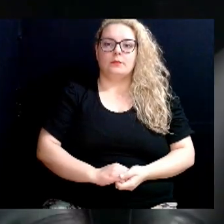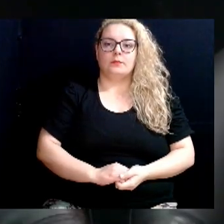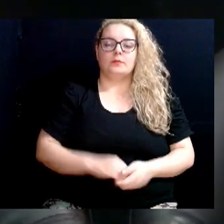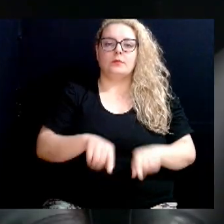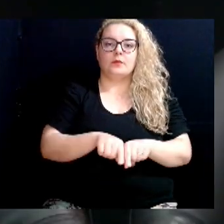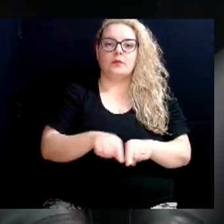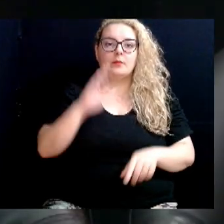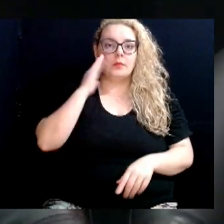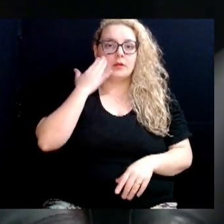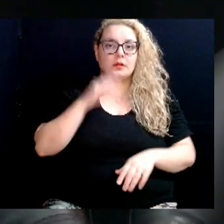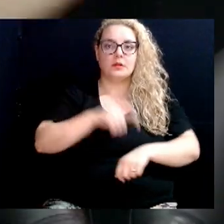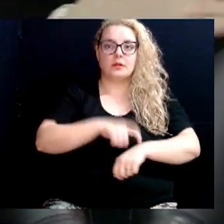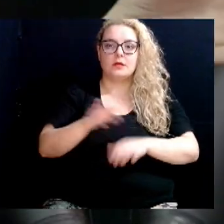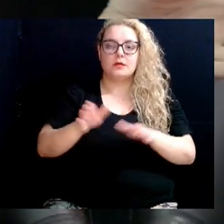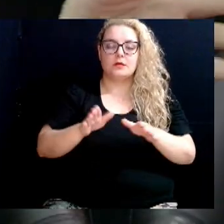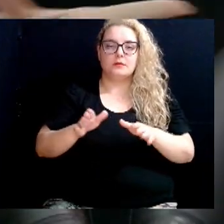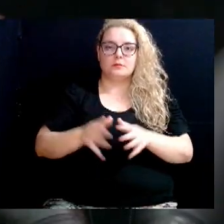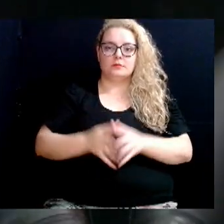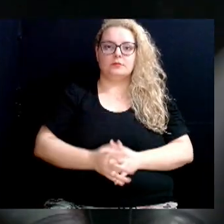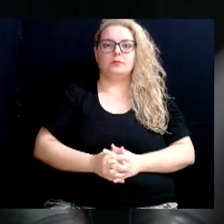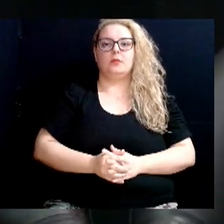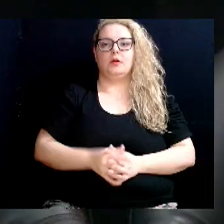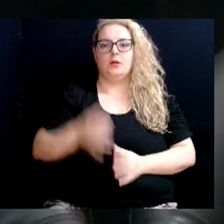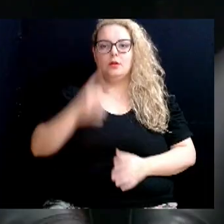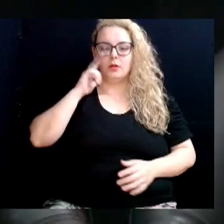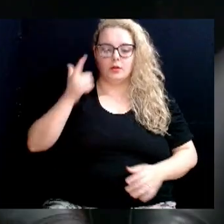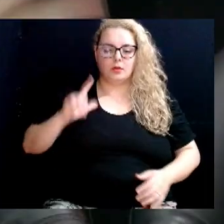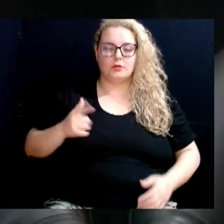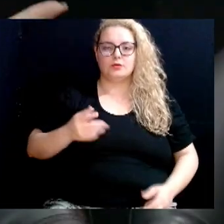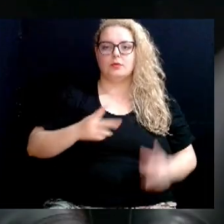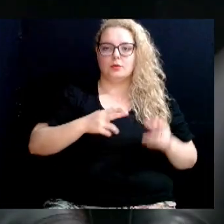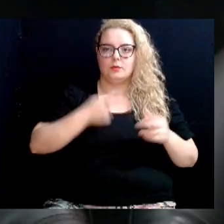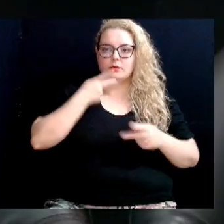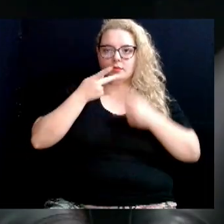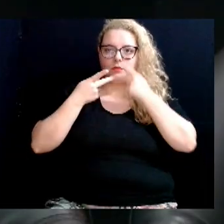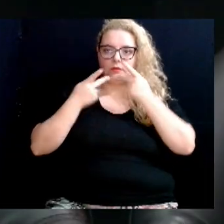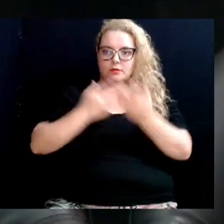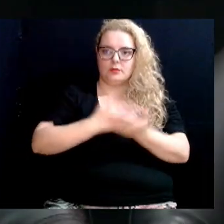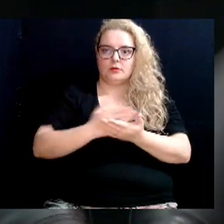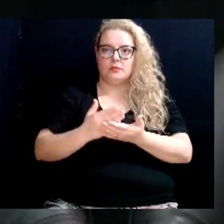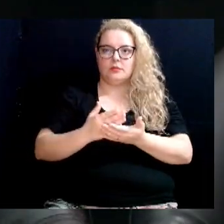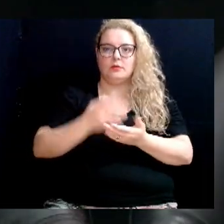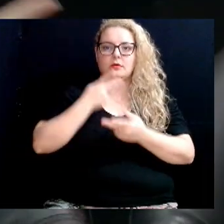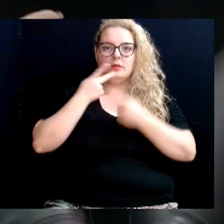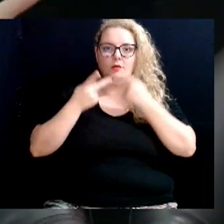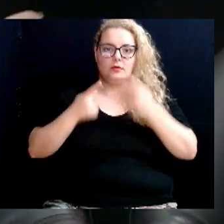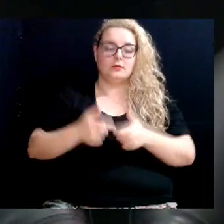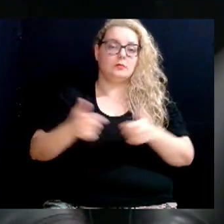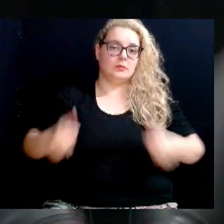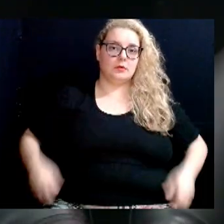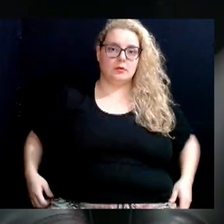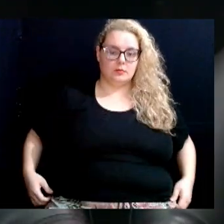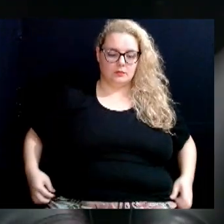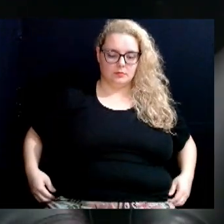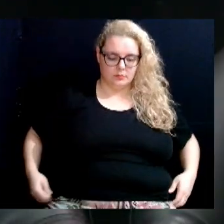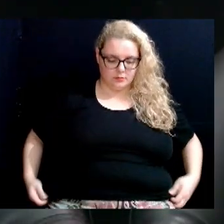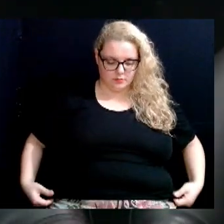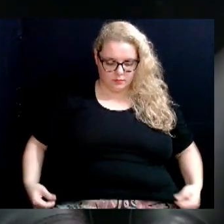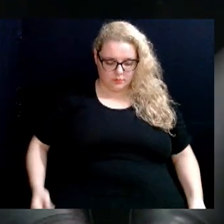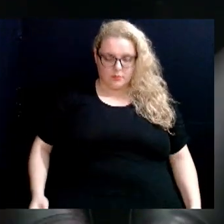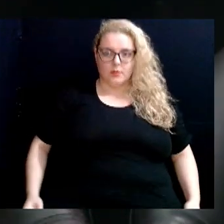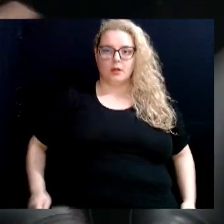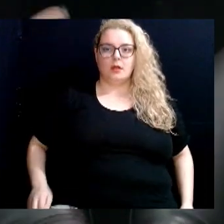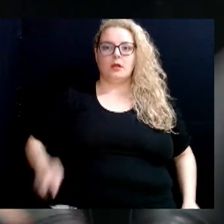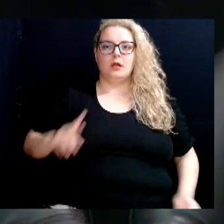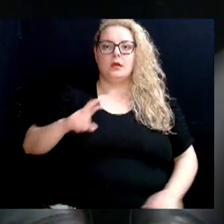entrar, óbvio, tem algo, como você disse no começo, a gente tá falando assim da grande maioria. Reposição hormonal é vida, gente. Reposição